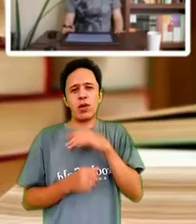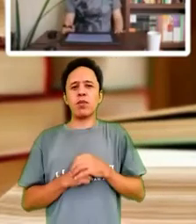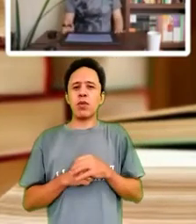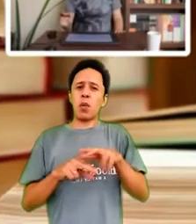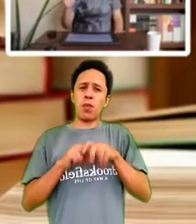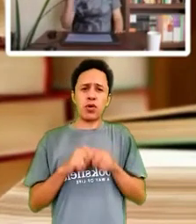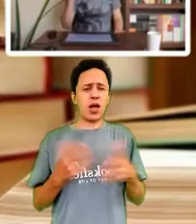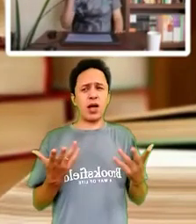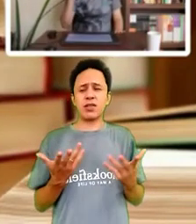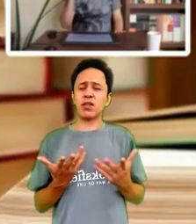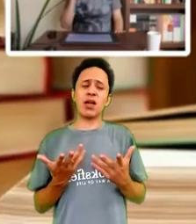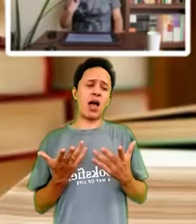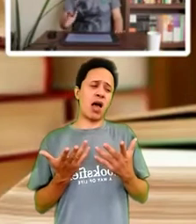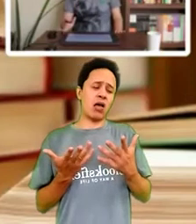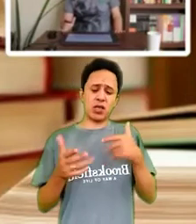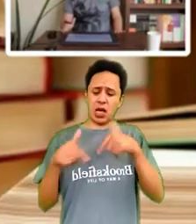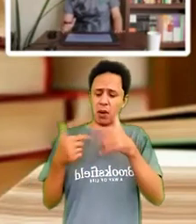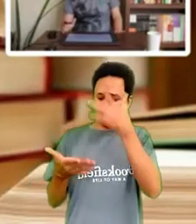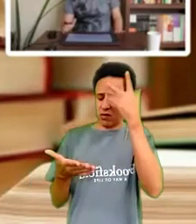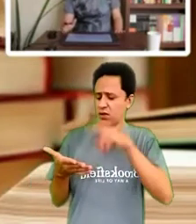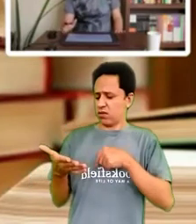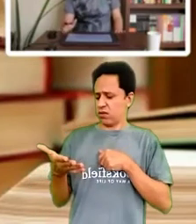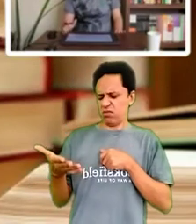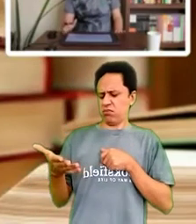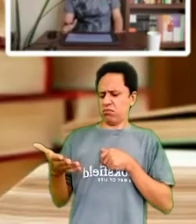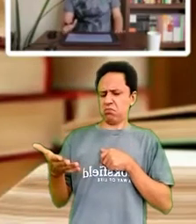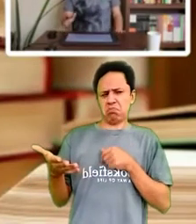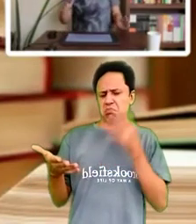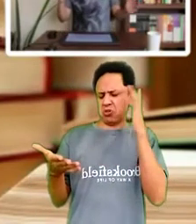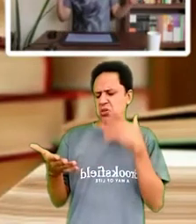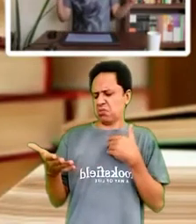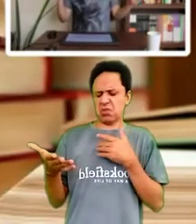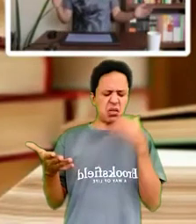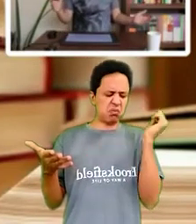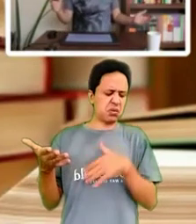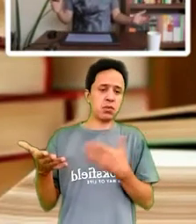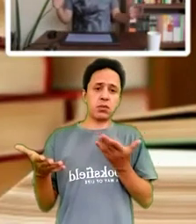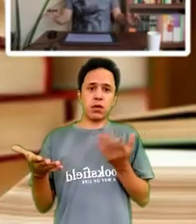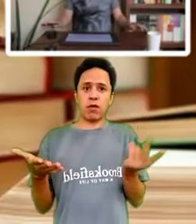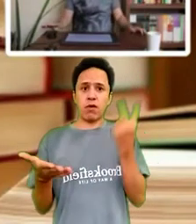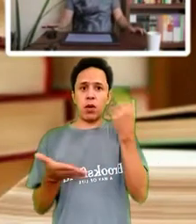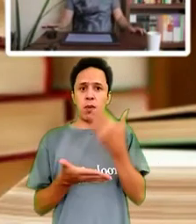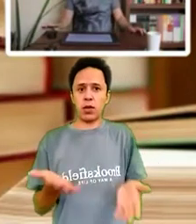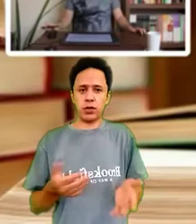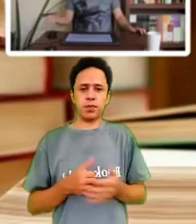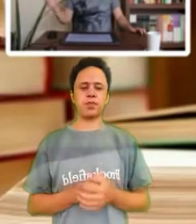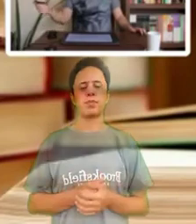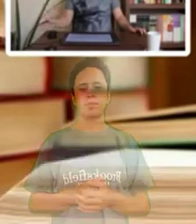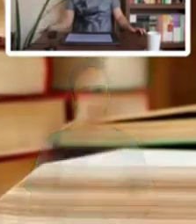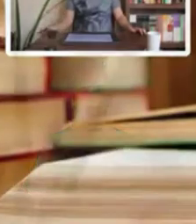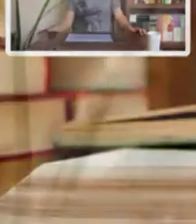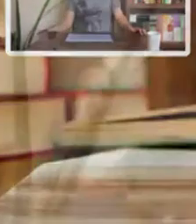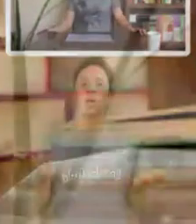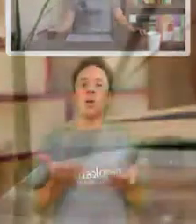mal, gente, porque, nossa, diminui muito o trabalho da pessoa. Pois é, mas vamos ver se melhora.